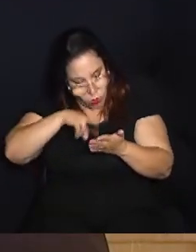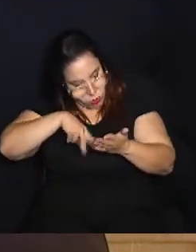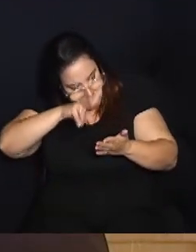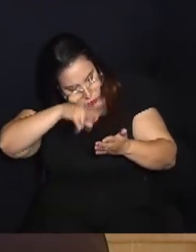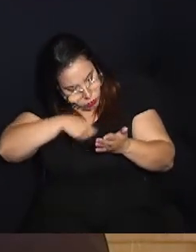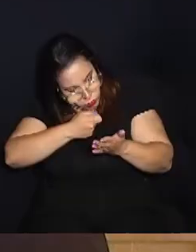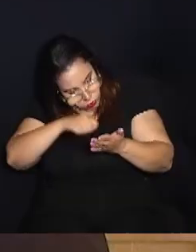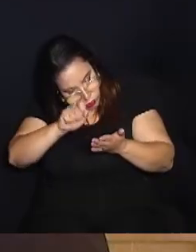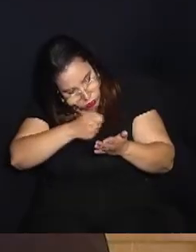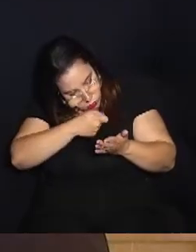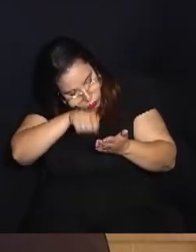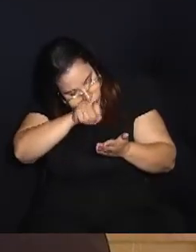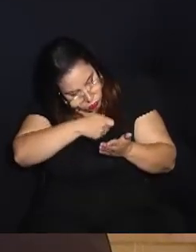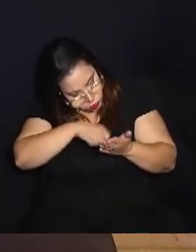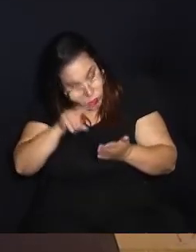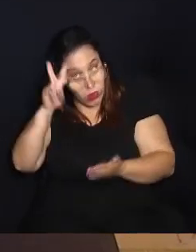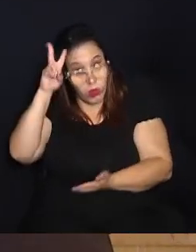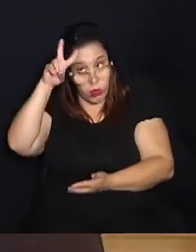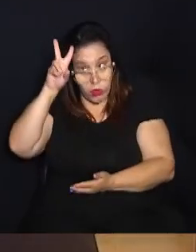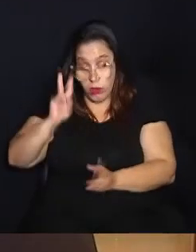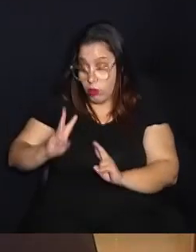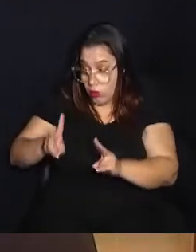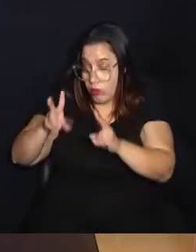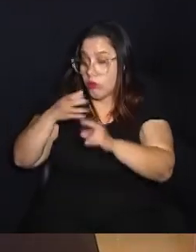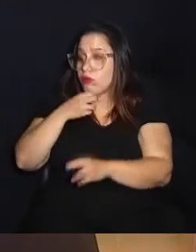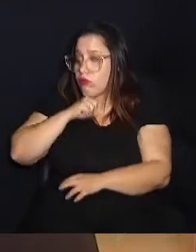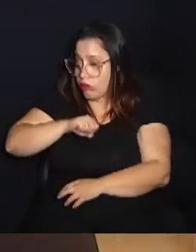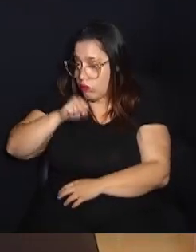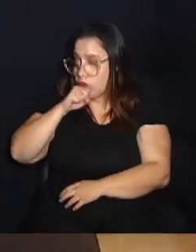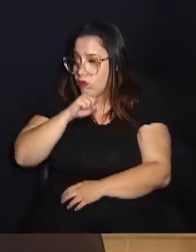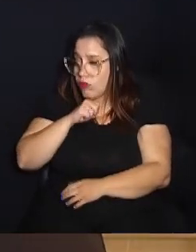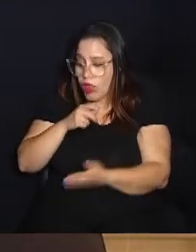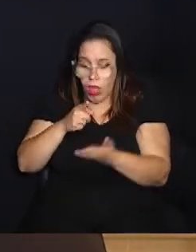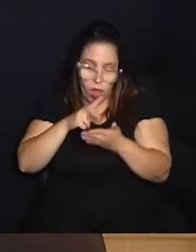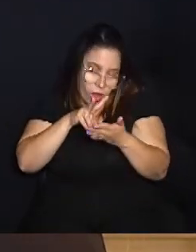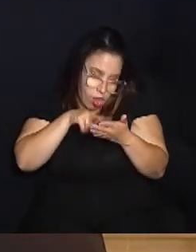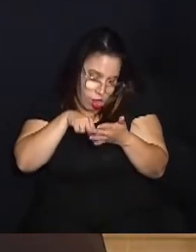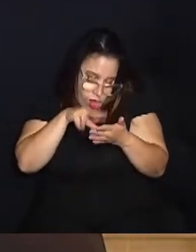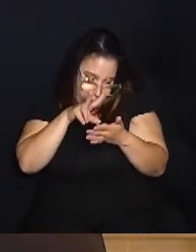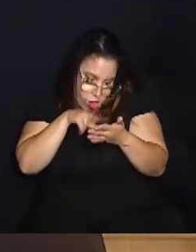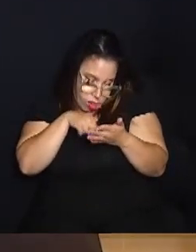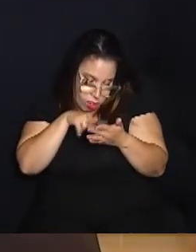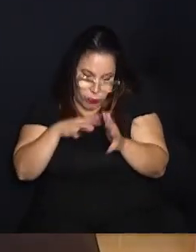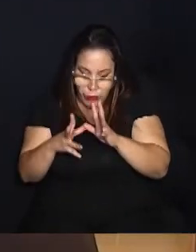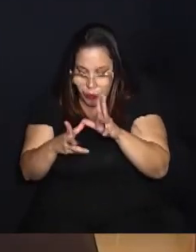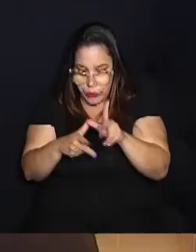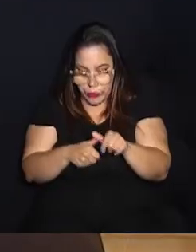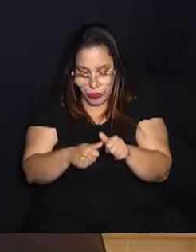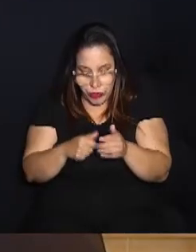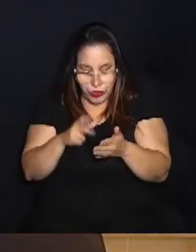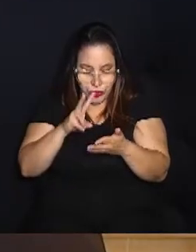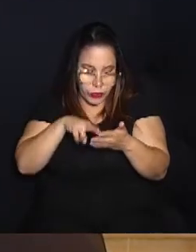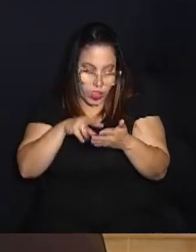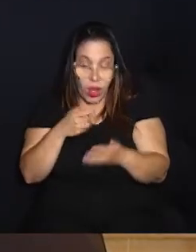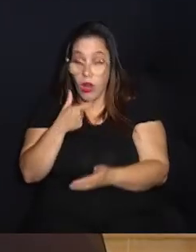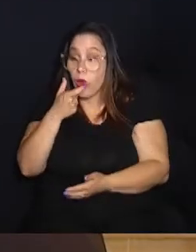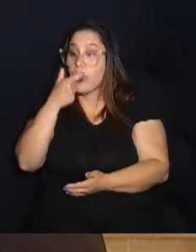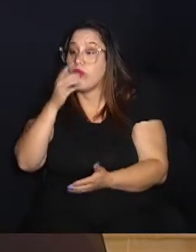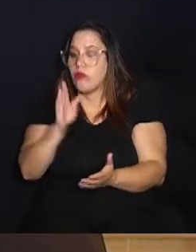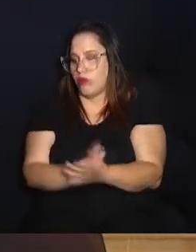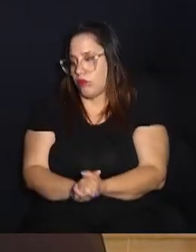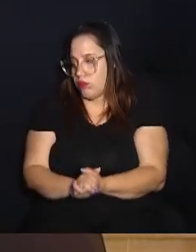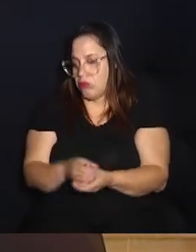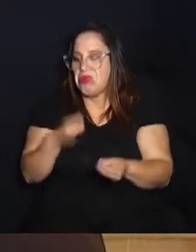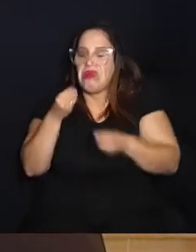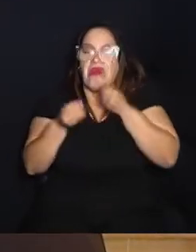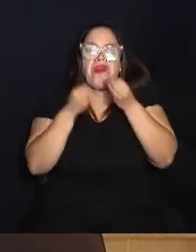da leitura, por meio da escrita, lembrando sempre que para Paulo Freire a leitura do mundo precede a leitura da palavra. E como que